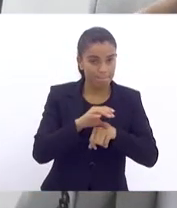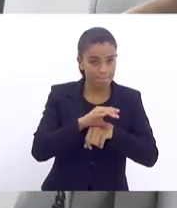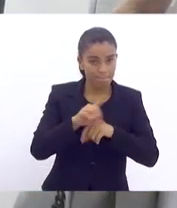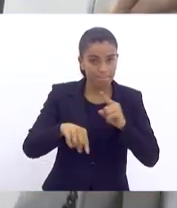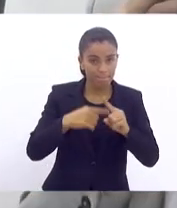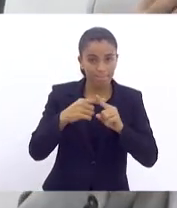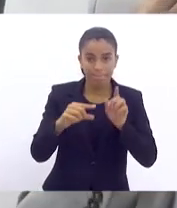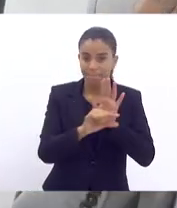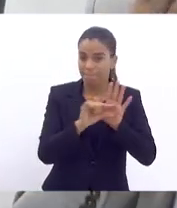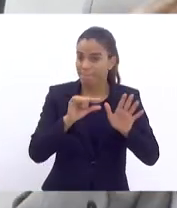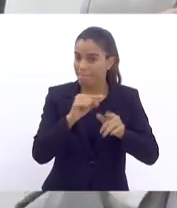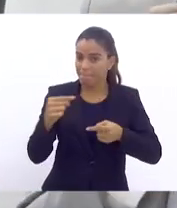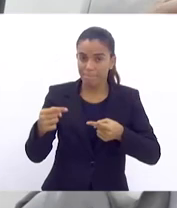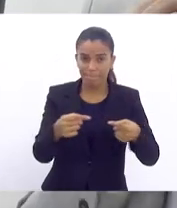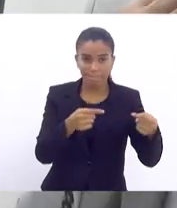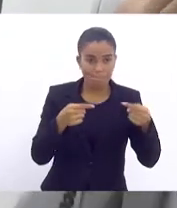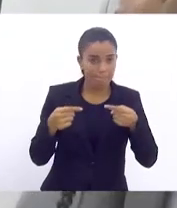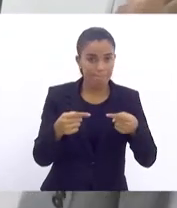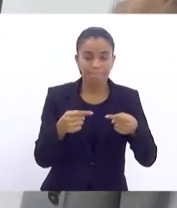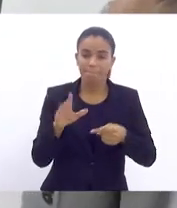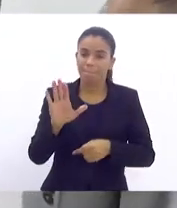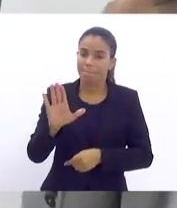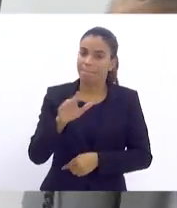emendas em discussão